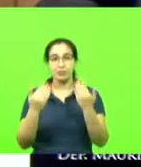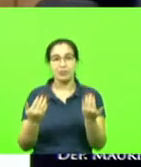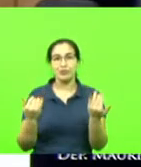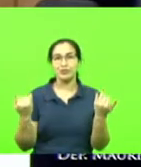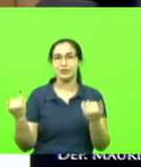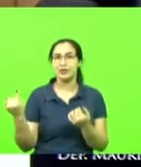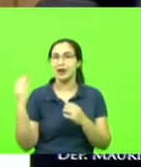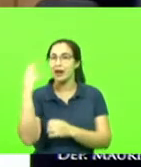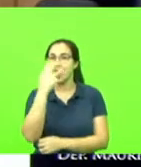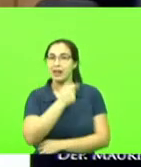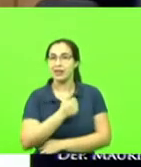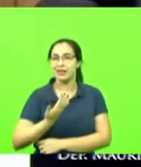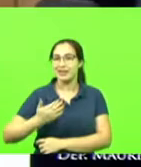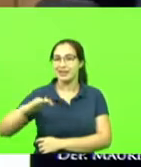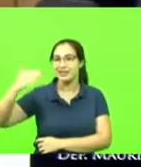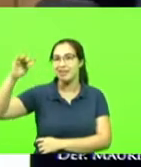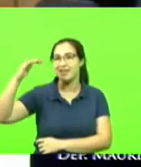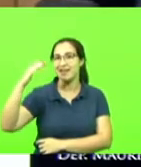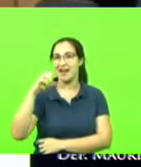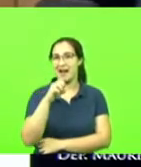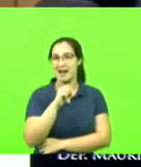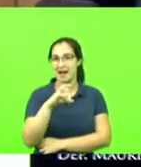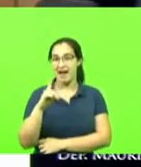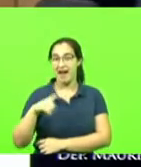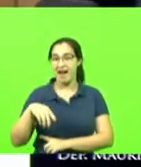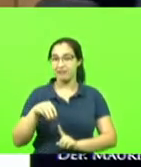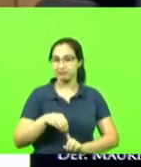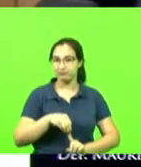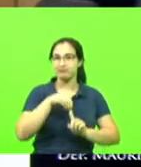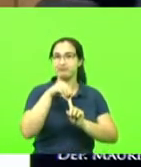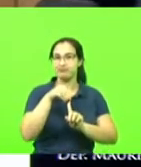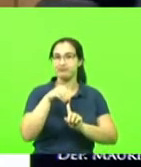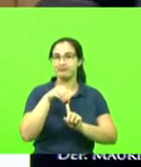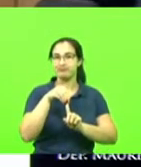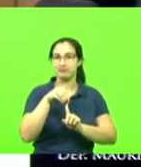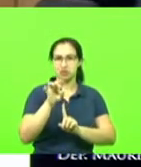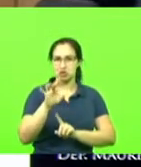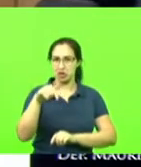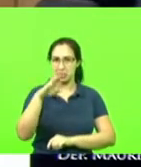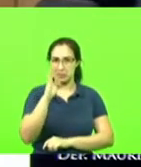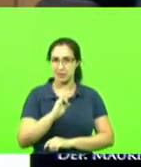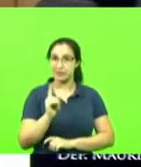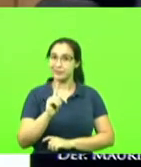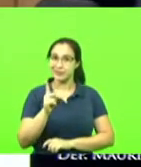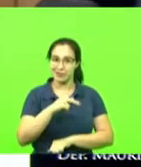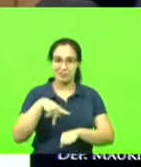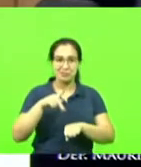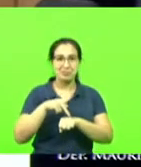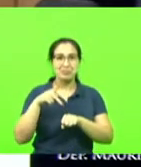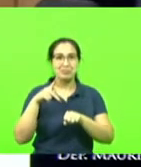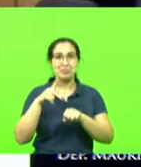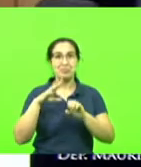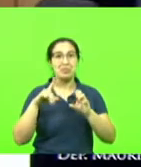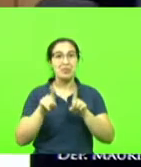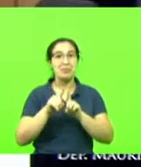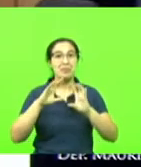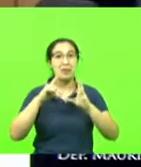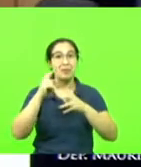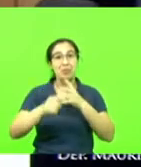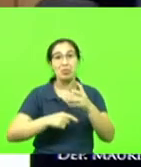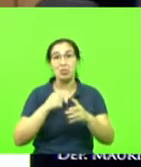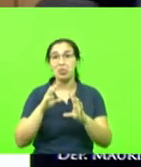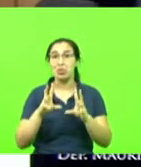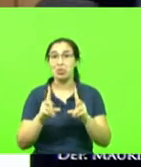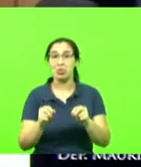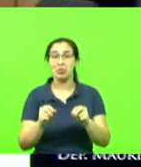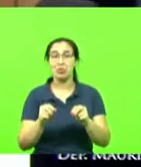que é destaque em nível nacional e internacional, são deles. Muitas vezes ele sai a pezinho,